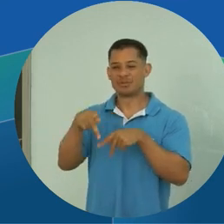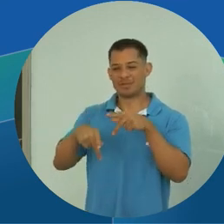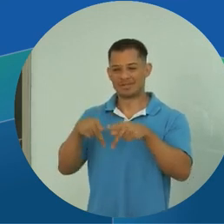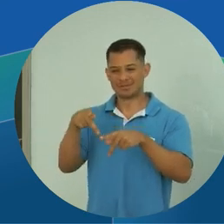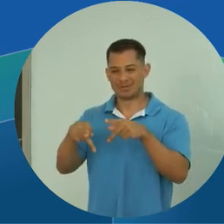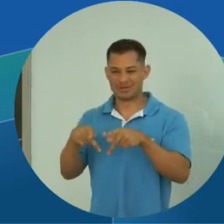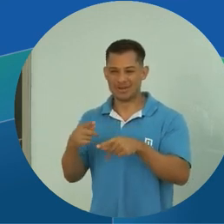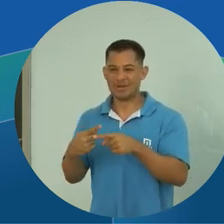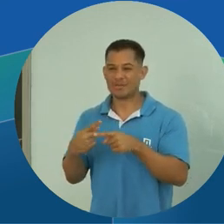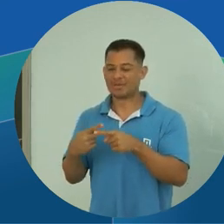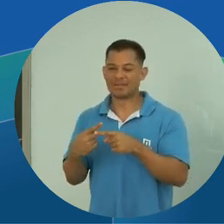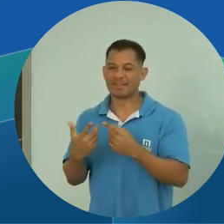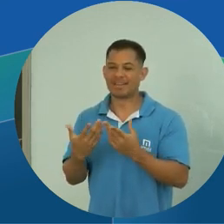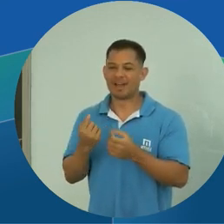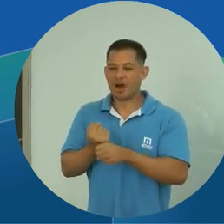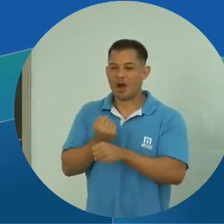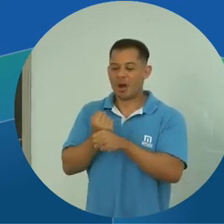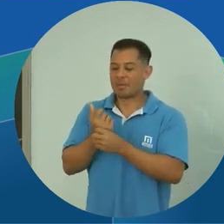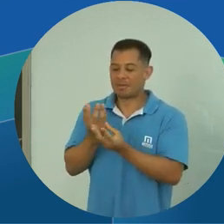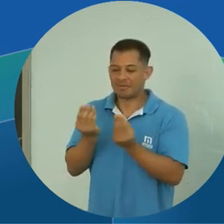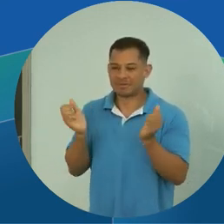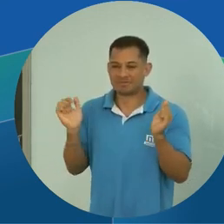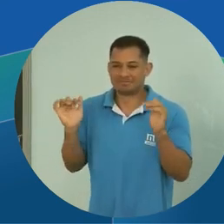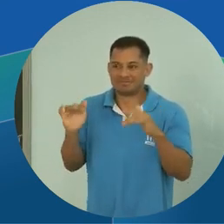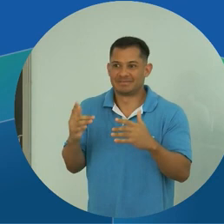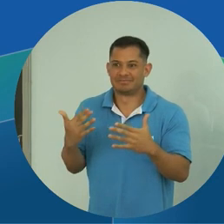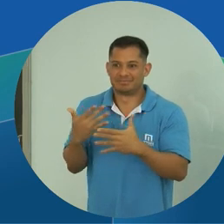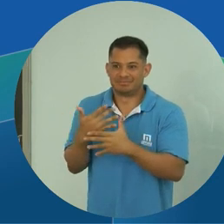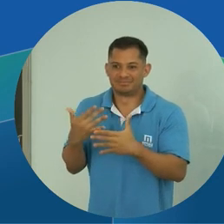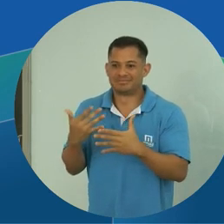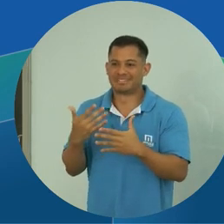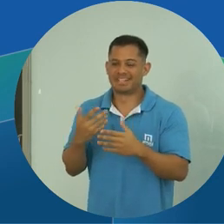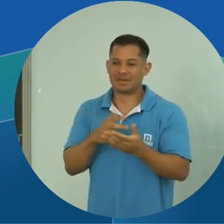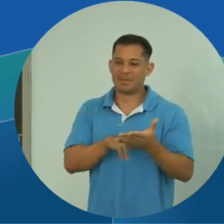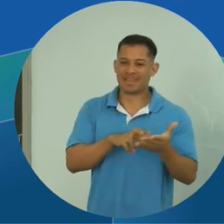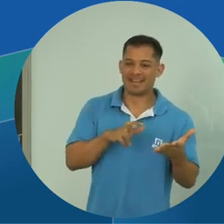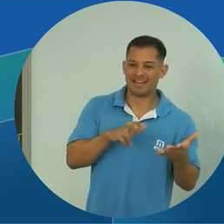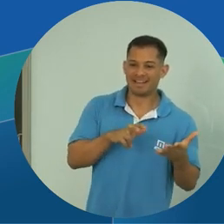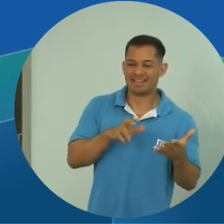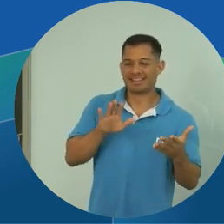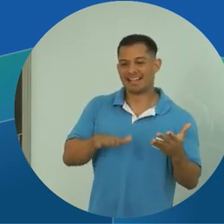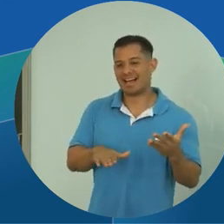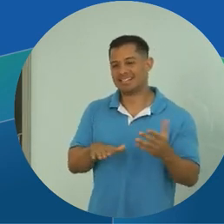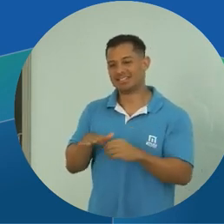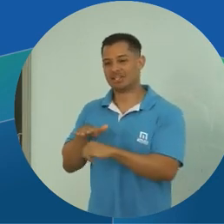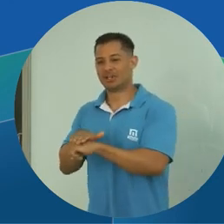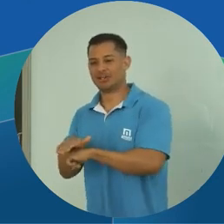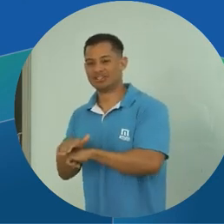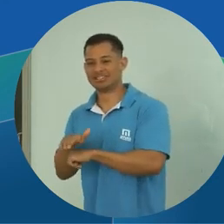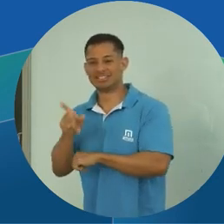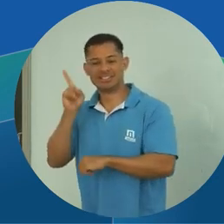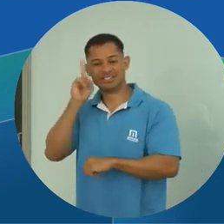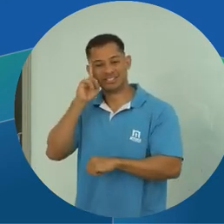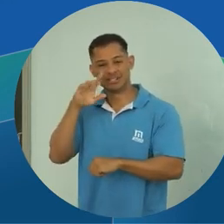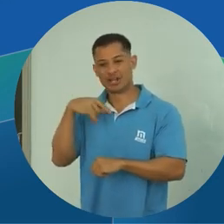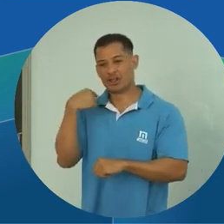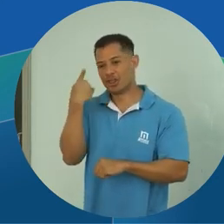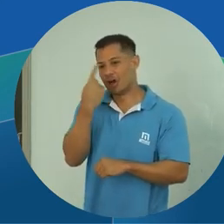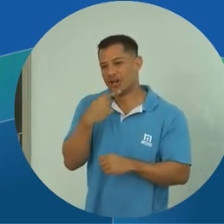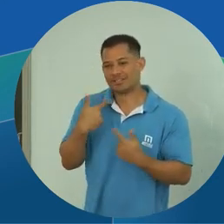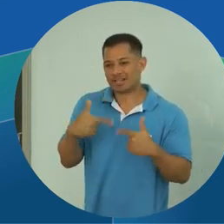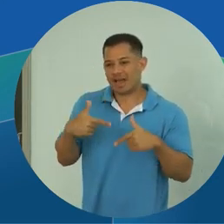muito concentrada, 2 turnos, trabalhando 24 horas por dia, 7 dias por semana, 30 dias por